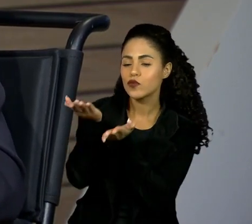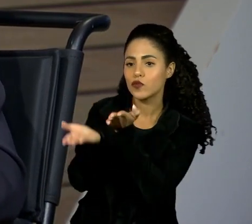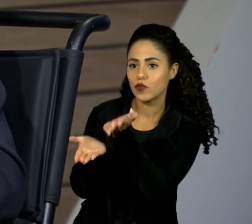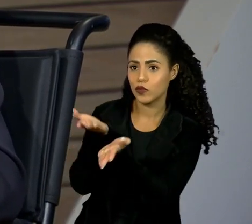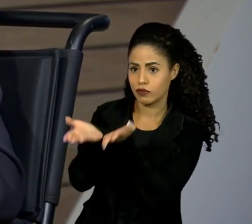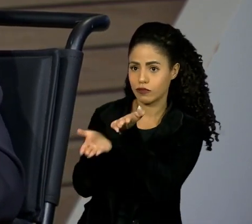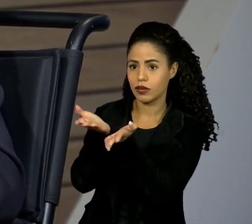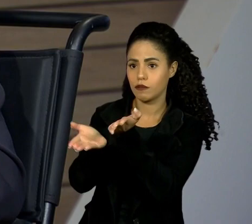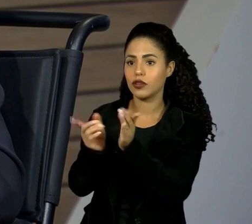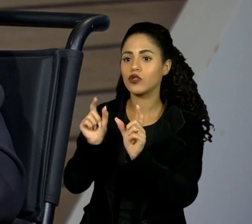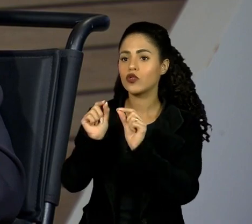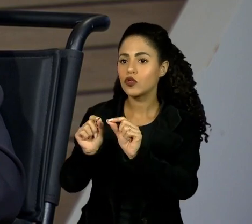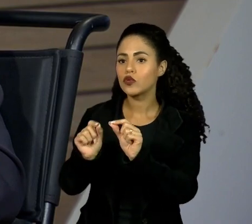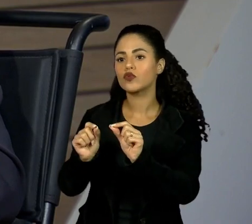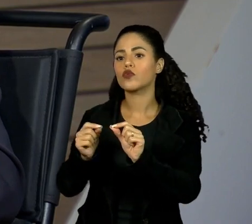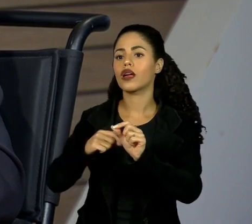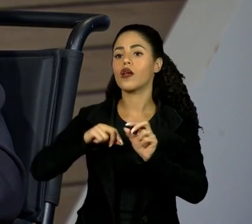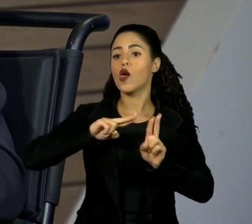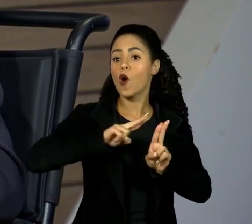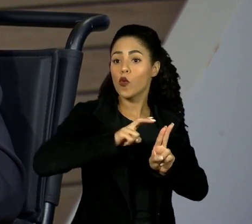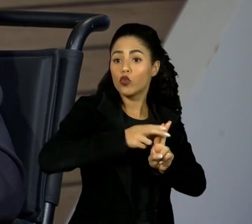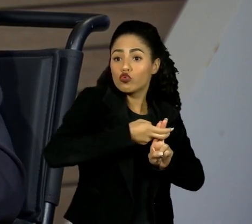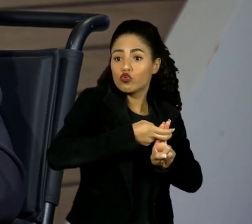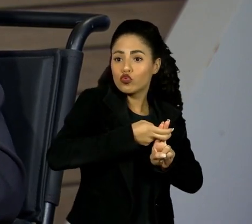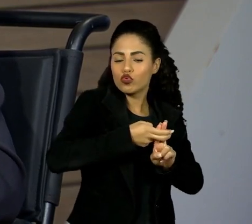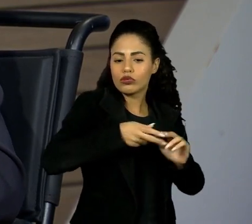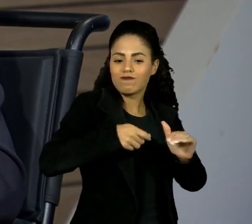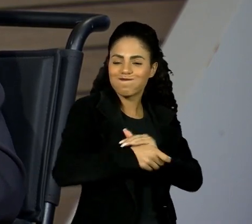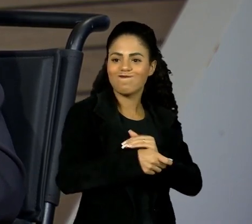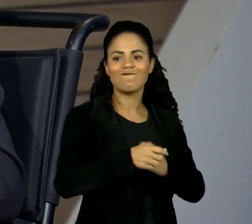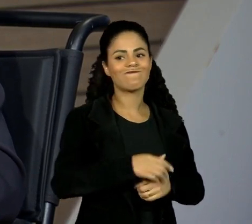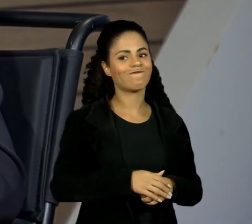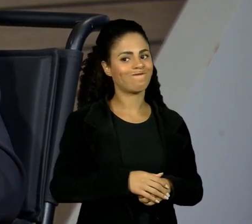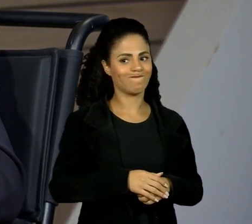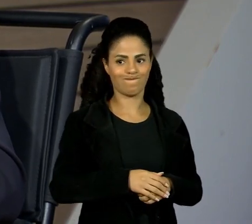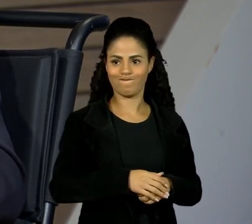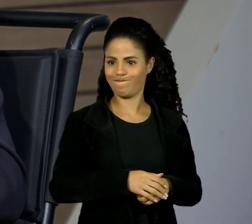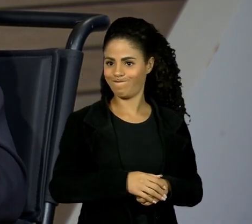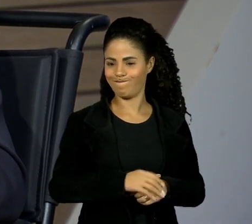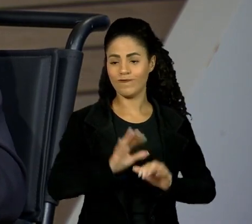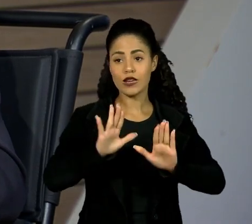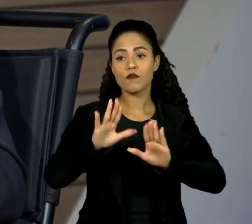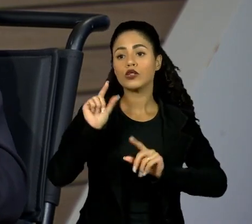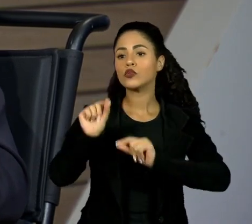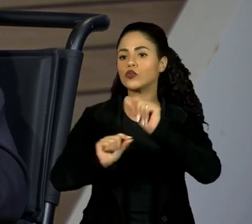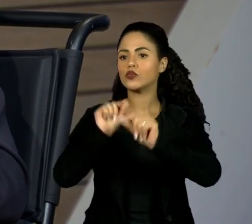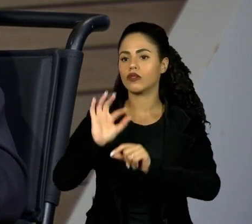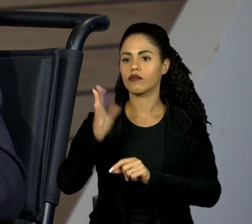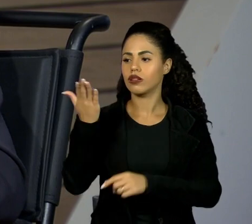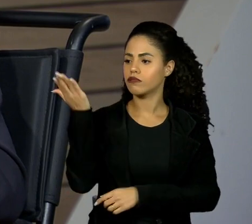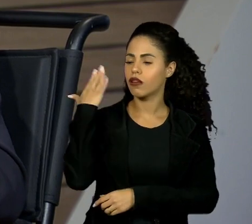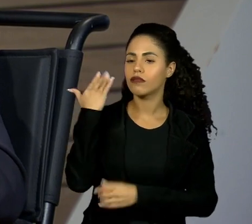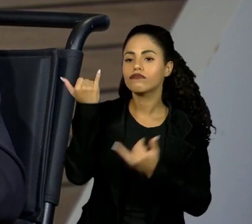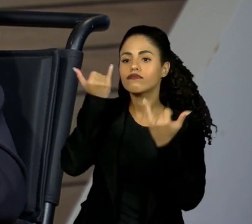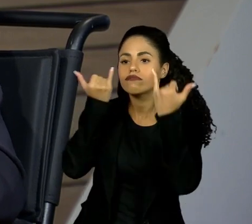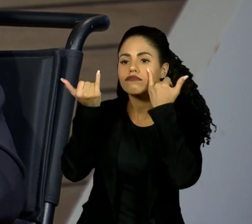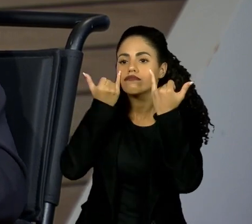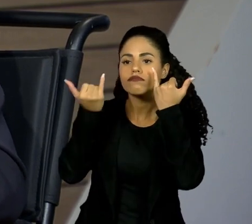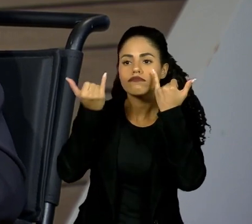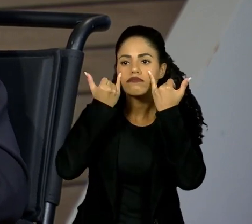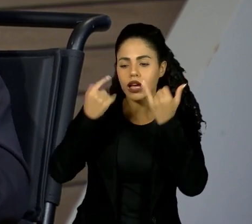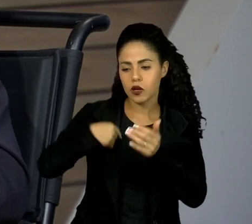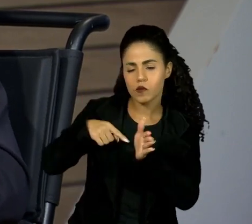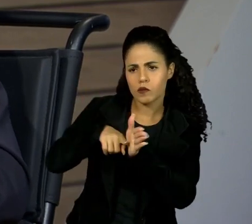reprodução assistida não são cobertos pelo SUS, não tem código, né? O que acontece, até o último levantamento, que foi no começo do ano que eu